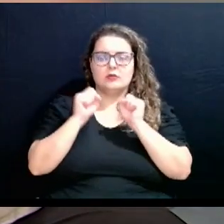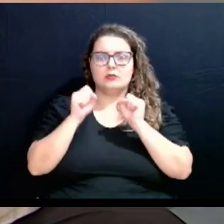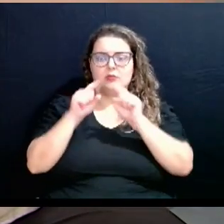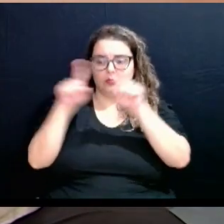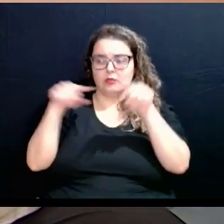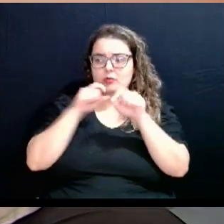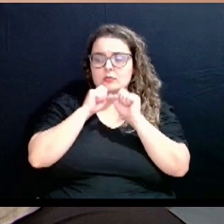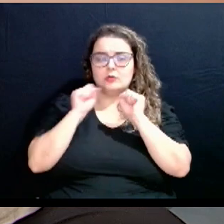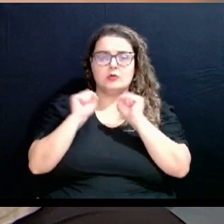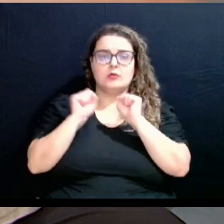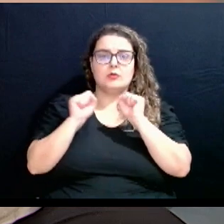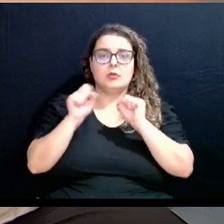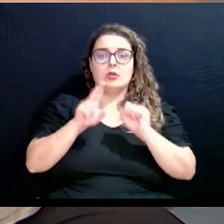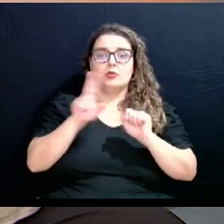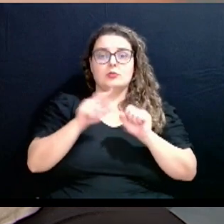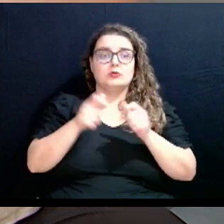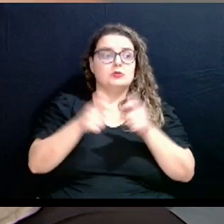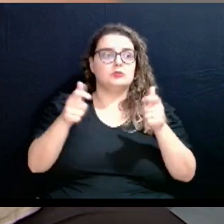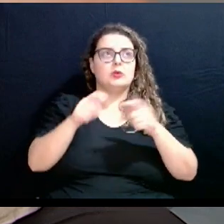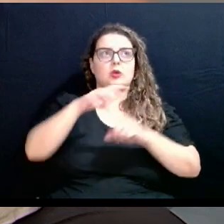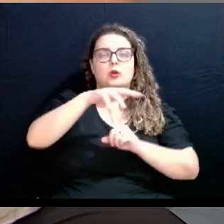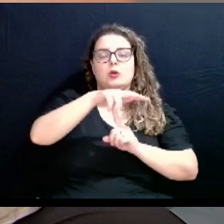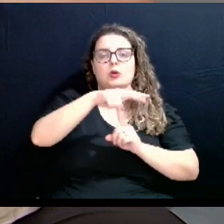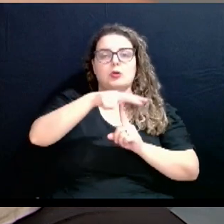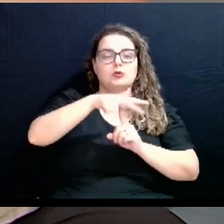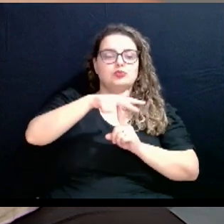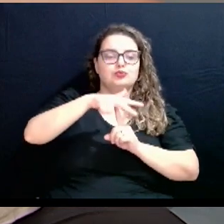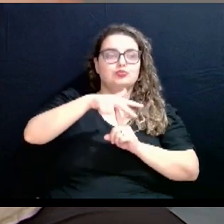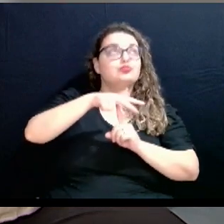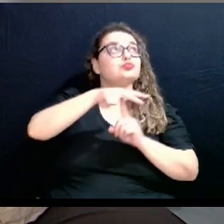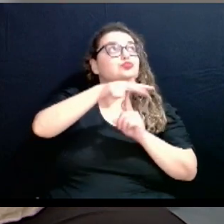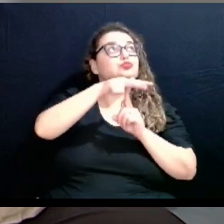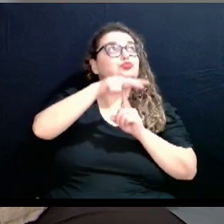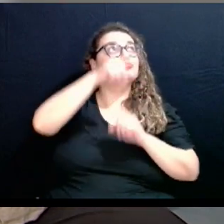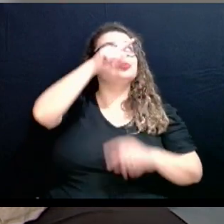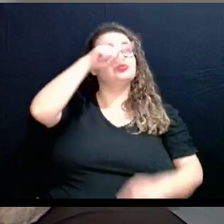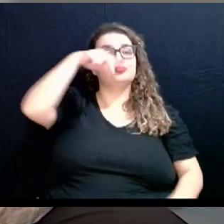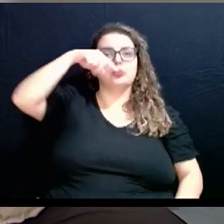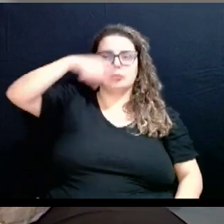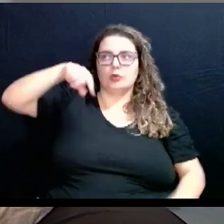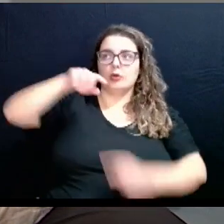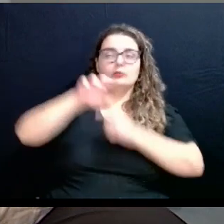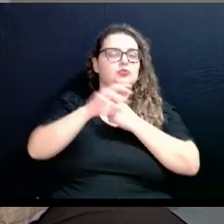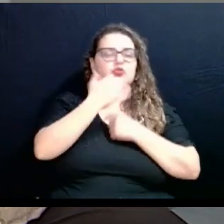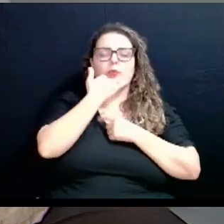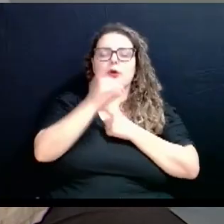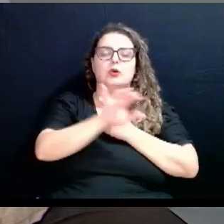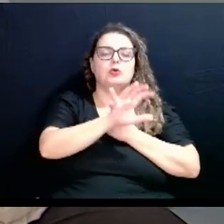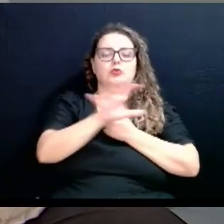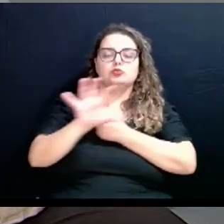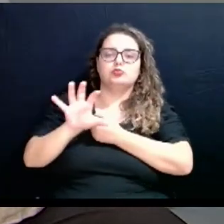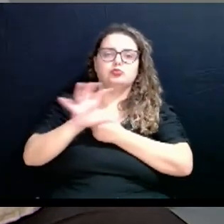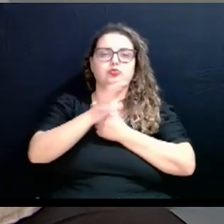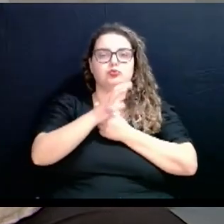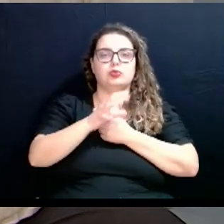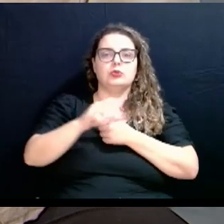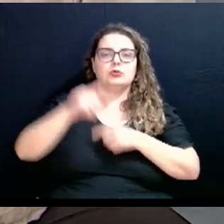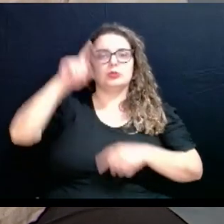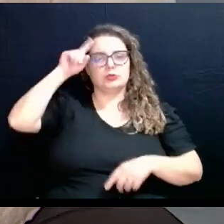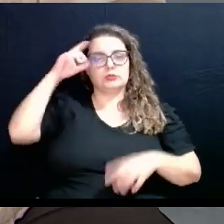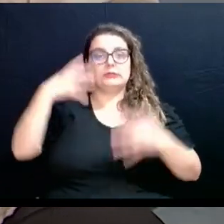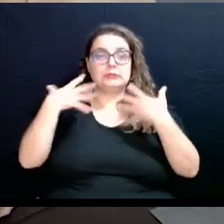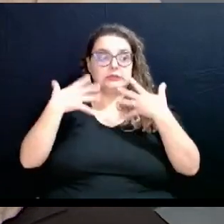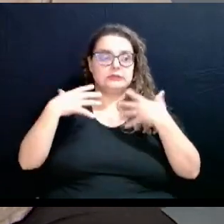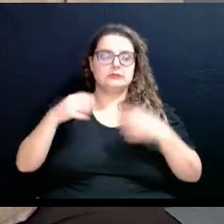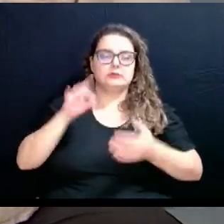o ar-condicionado, eu uso o máximo possível o ventilador, para usar o ar-condicionado só no dia que estiver muito quente mesmo.